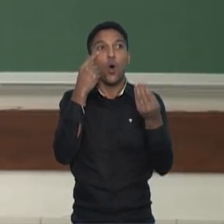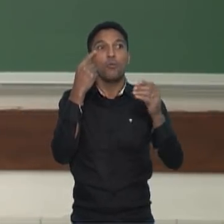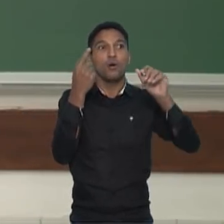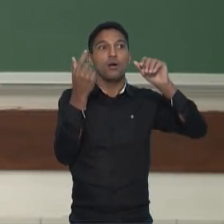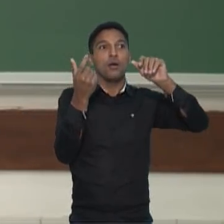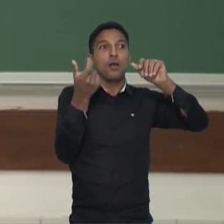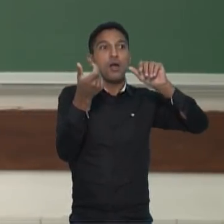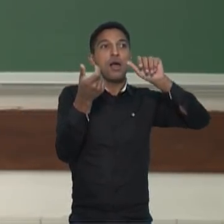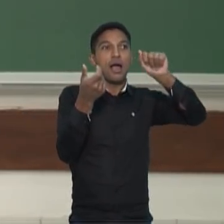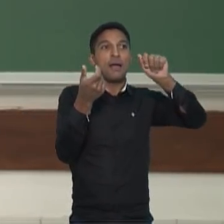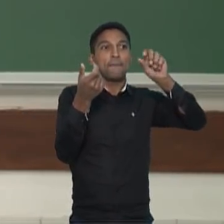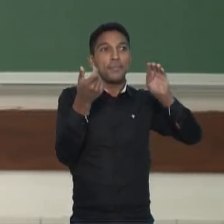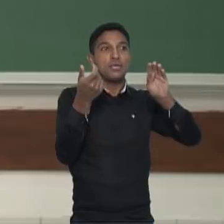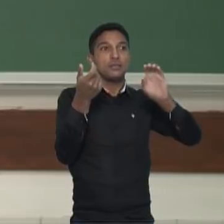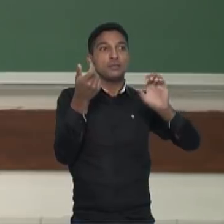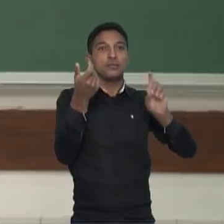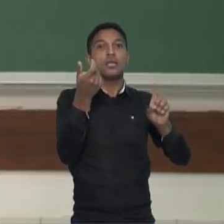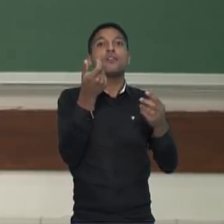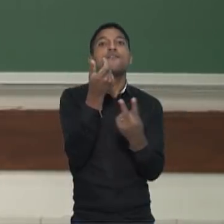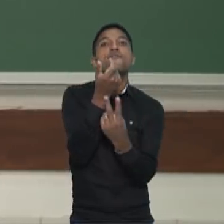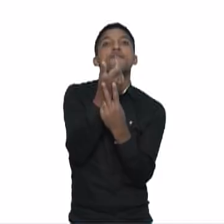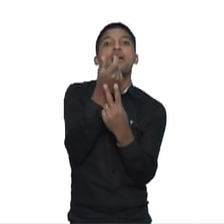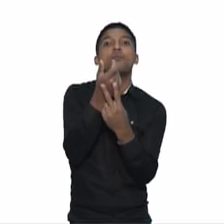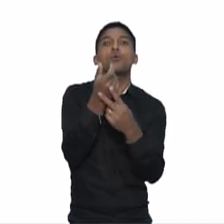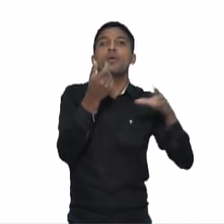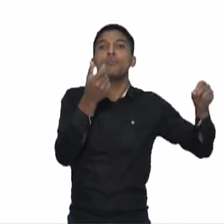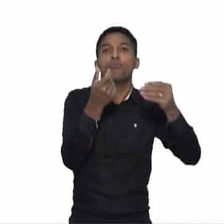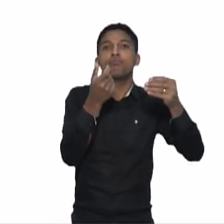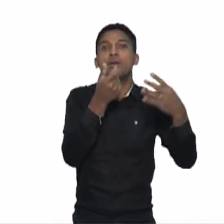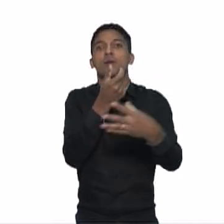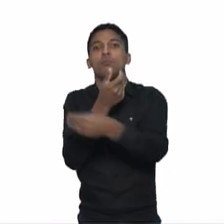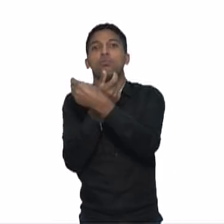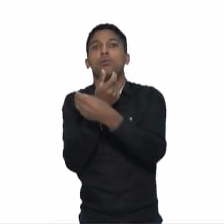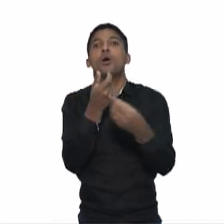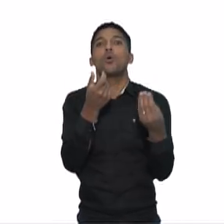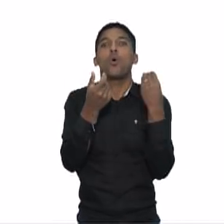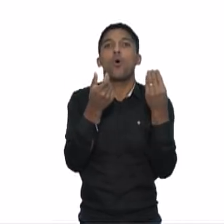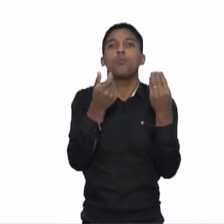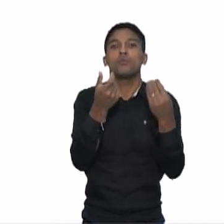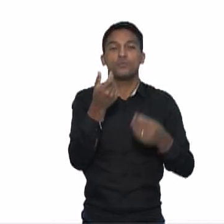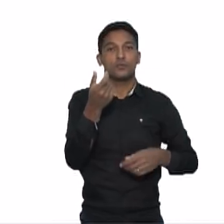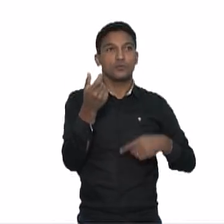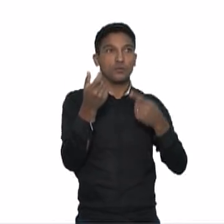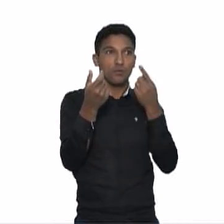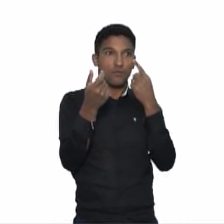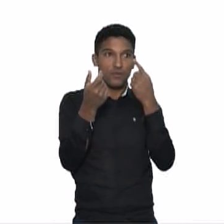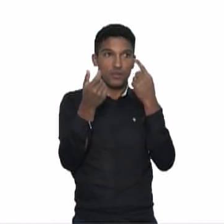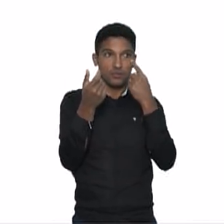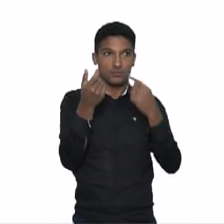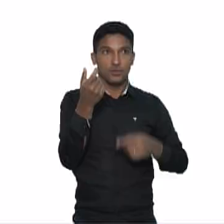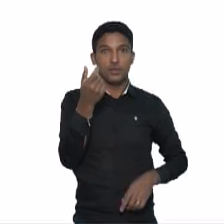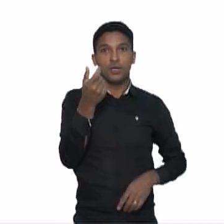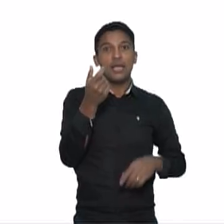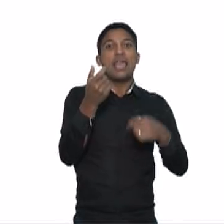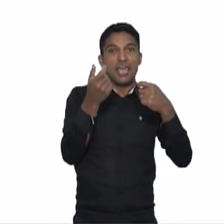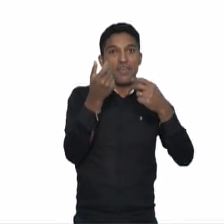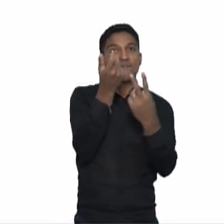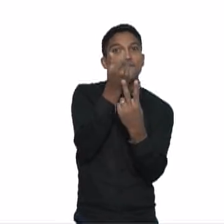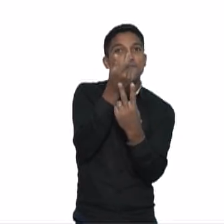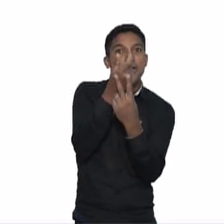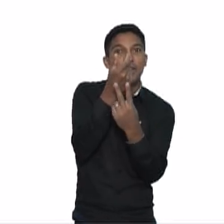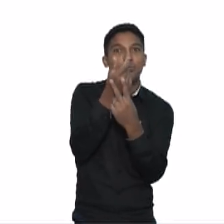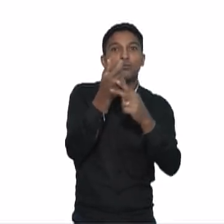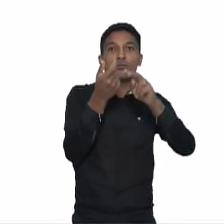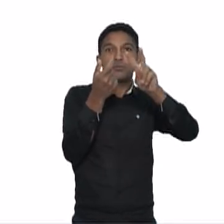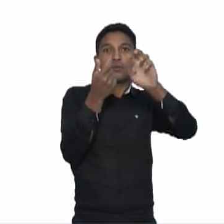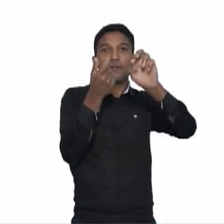cada verbo que aparece. Exercício 7. Classifique os verbos e os complementos verbais